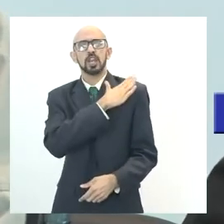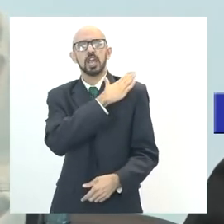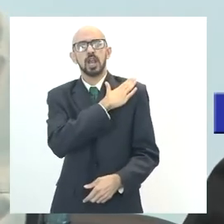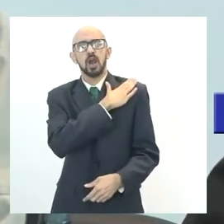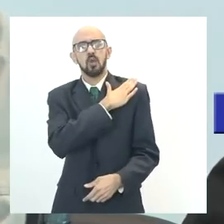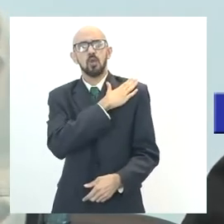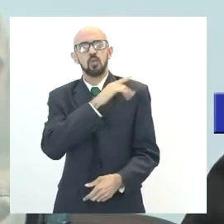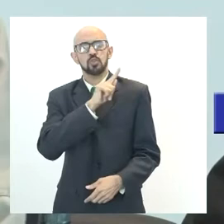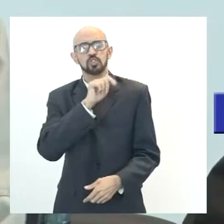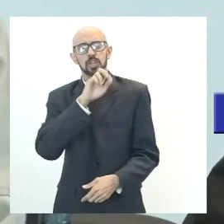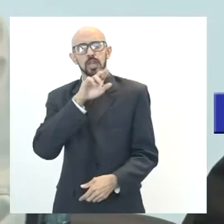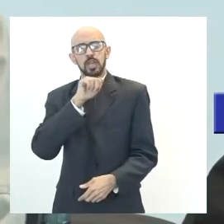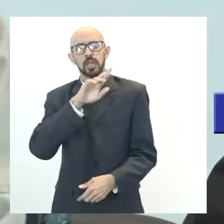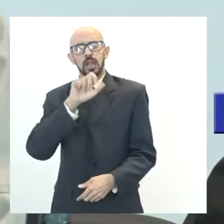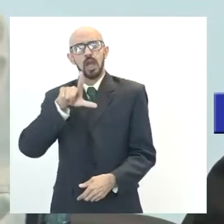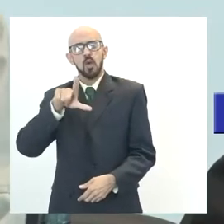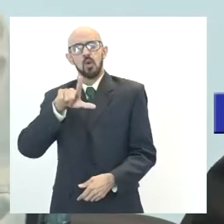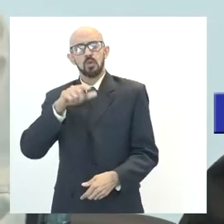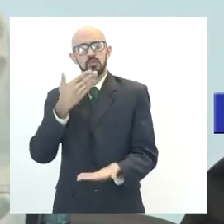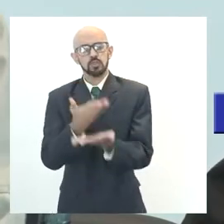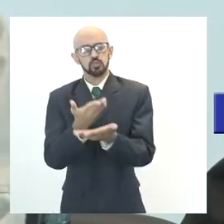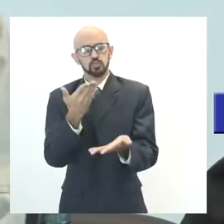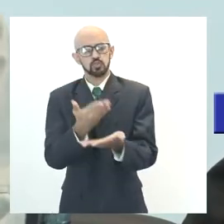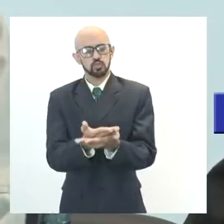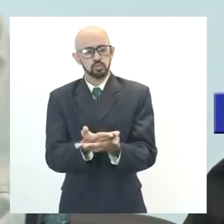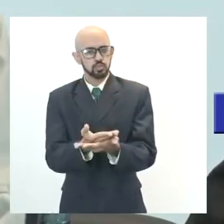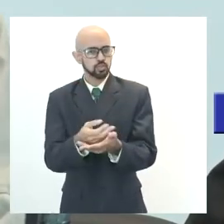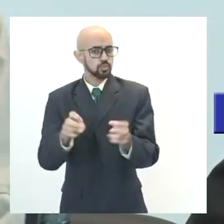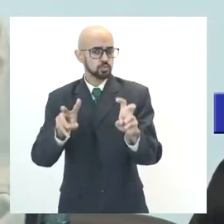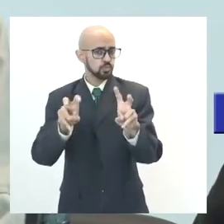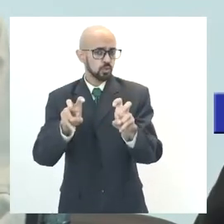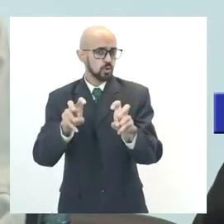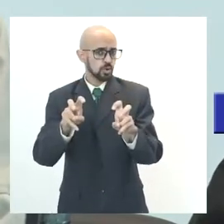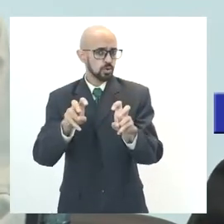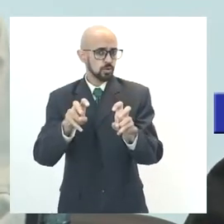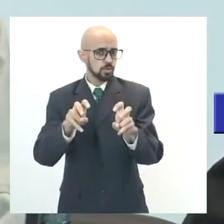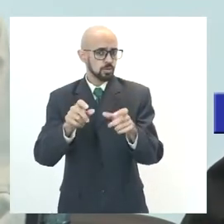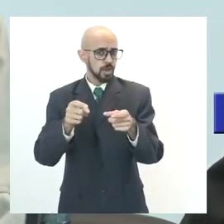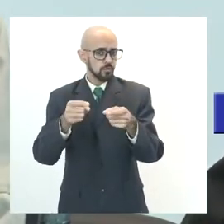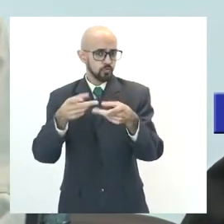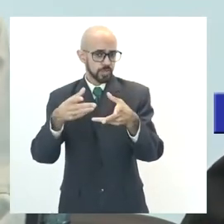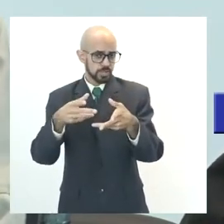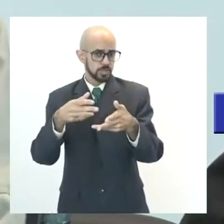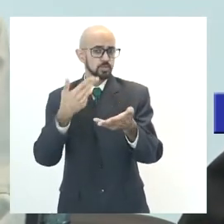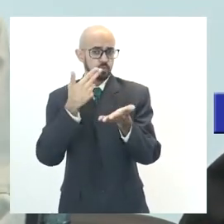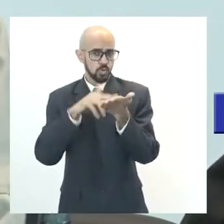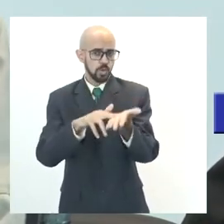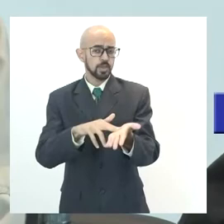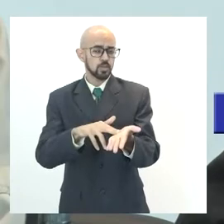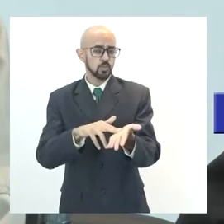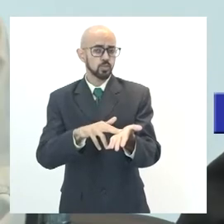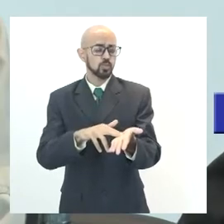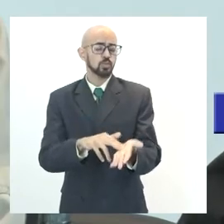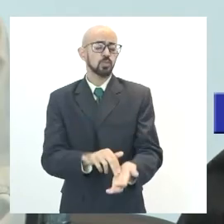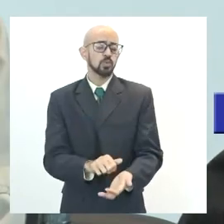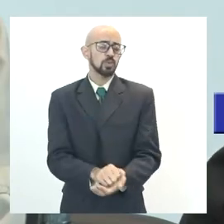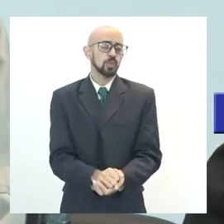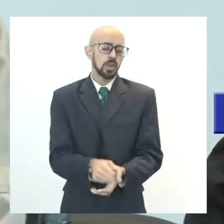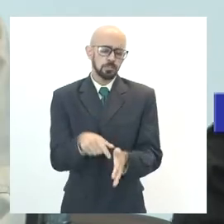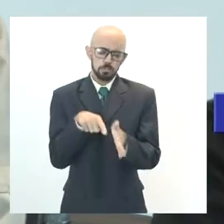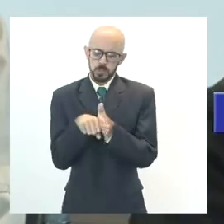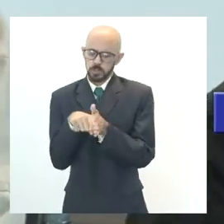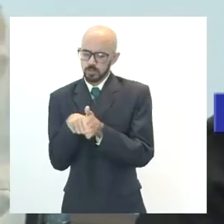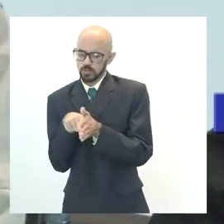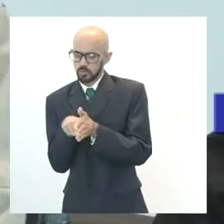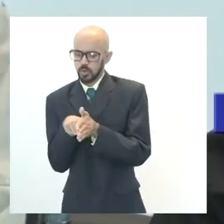começou a fazer um estudo e aprofundado sobre o processo para privatizar o correios e pesquisou